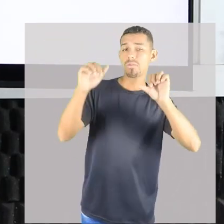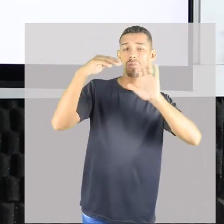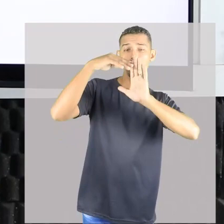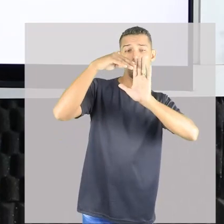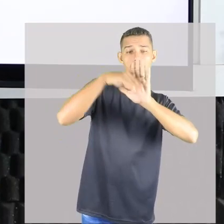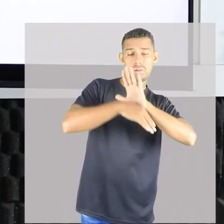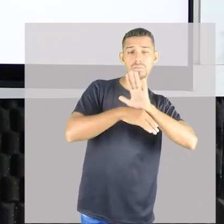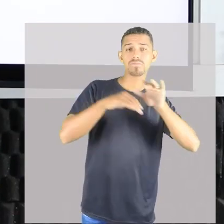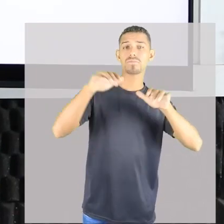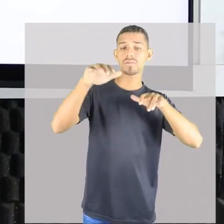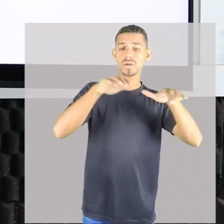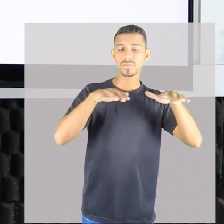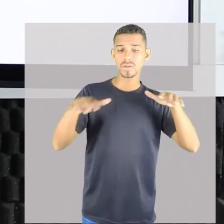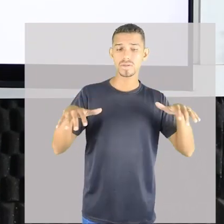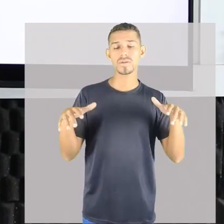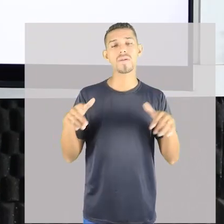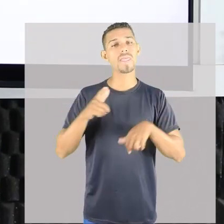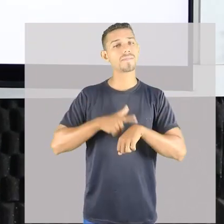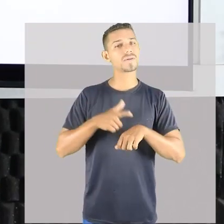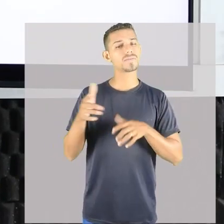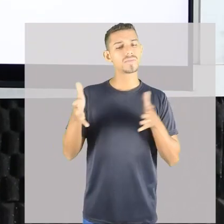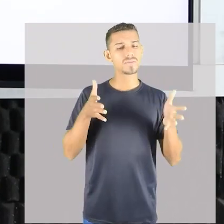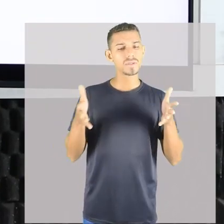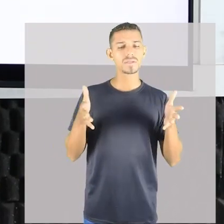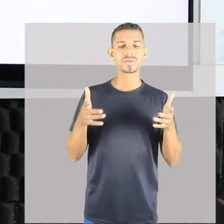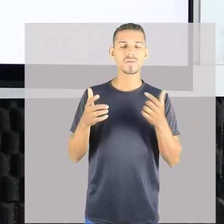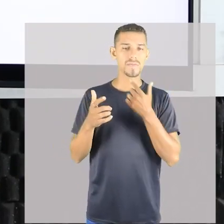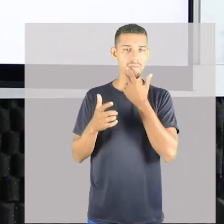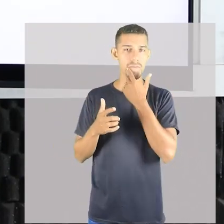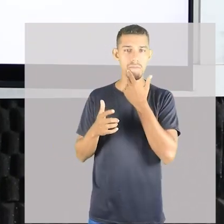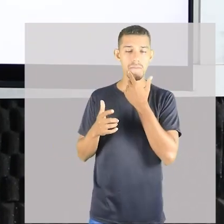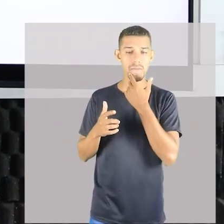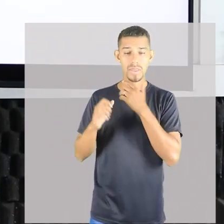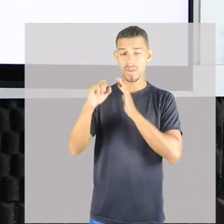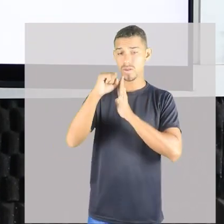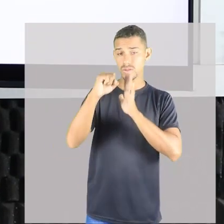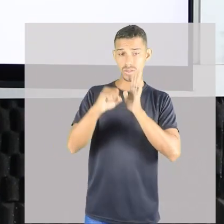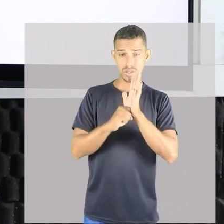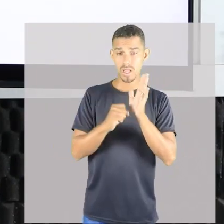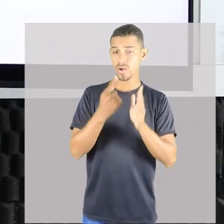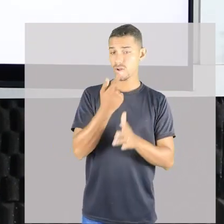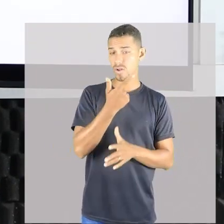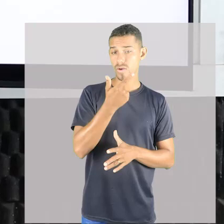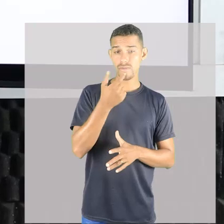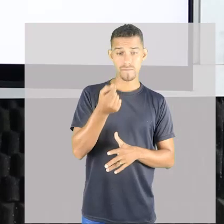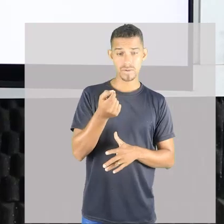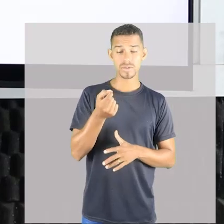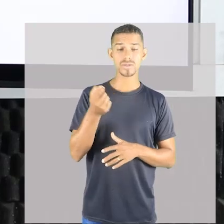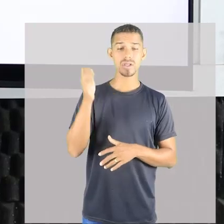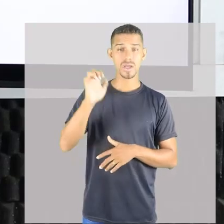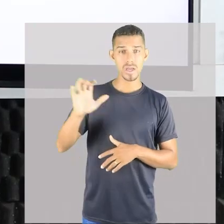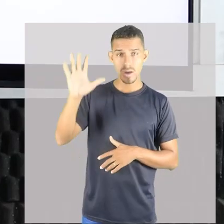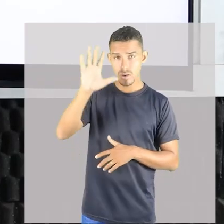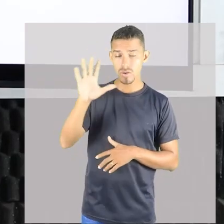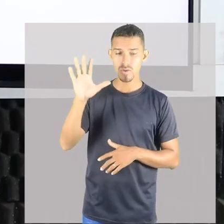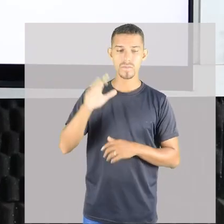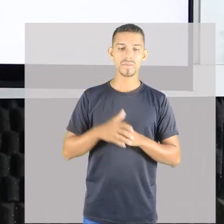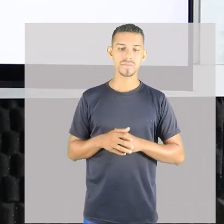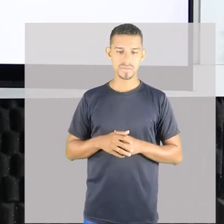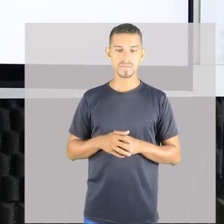do processo ali, daquele momento do século XX, na Europa como um todo